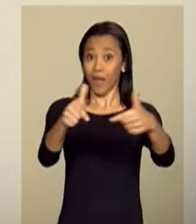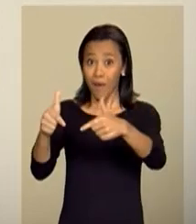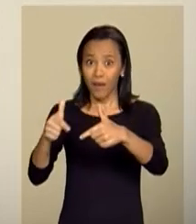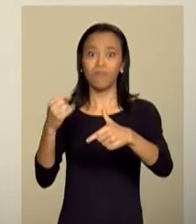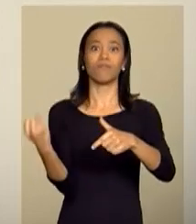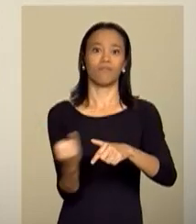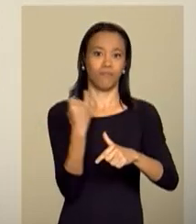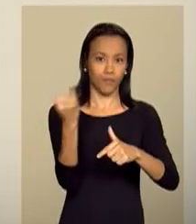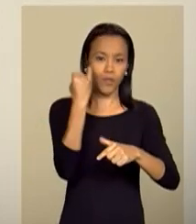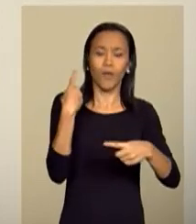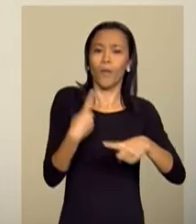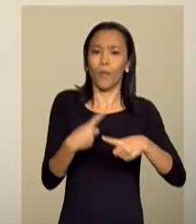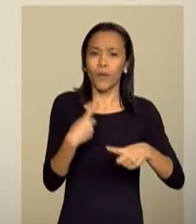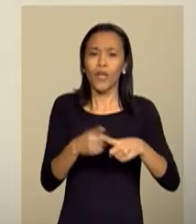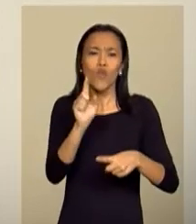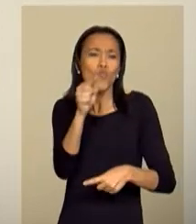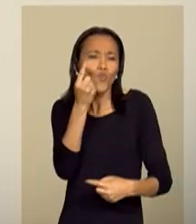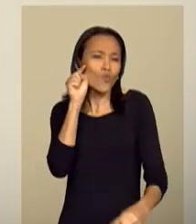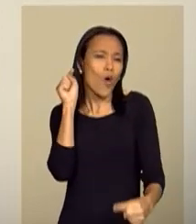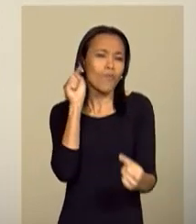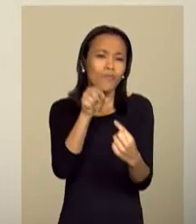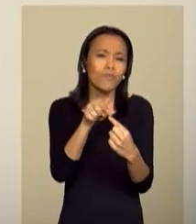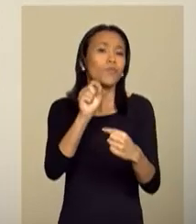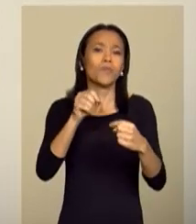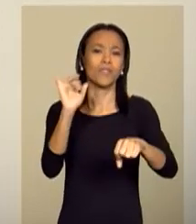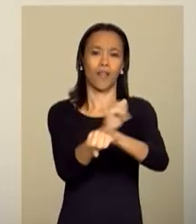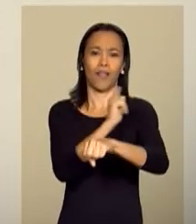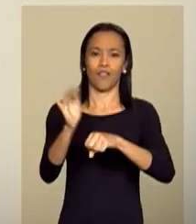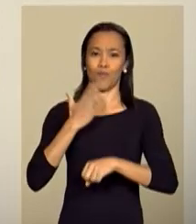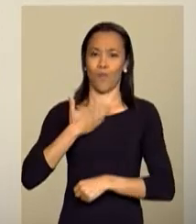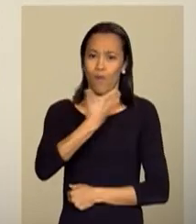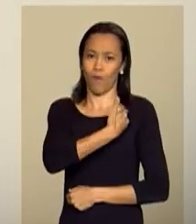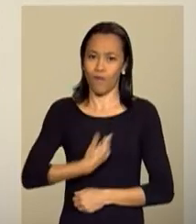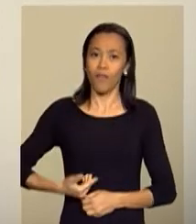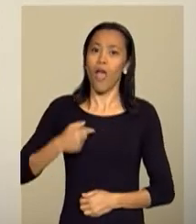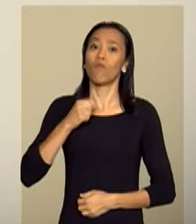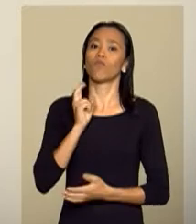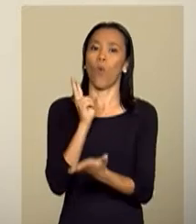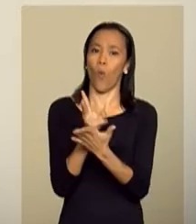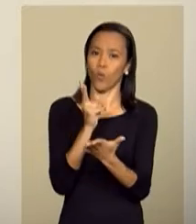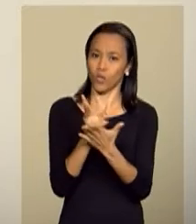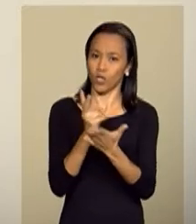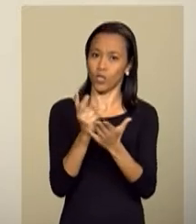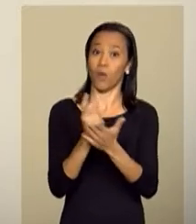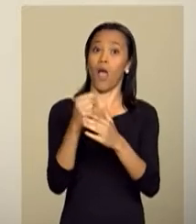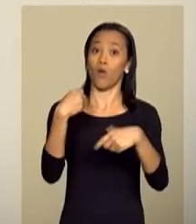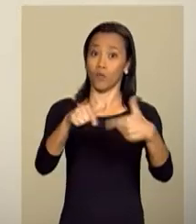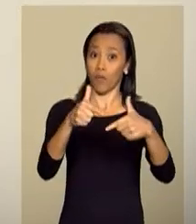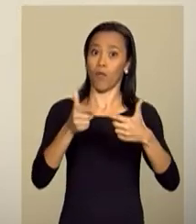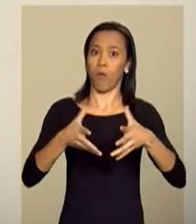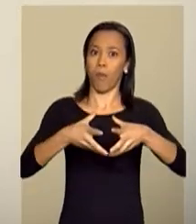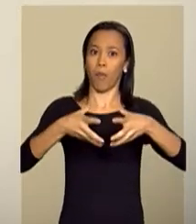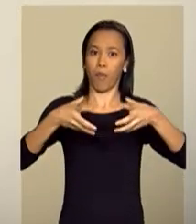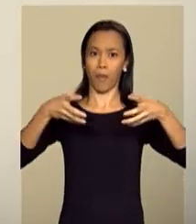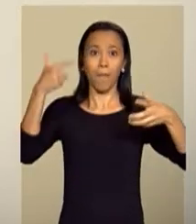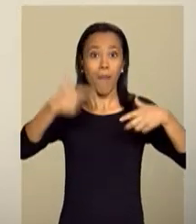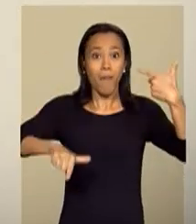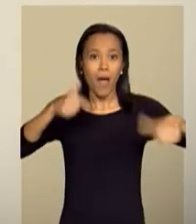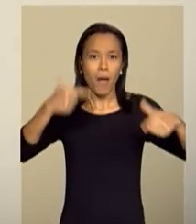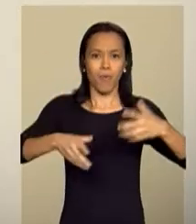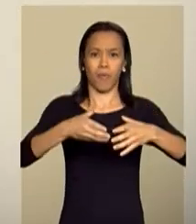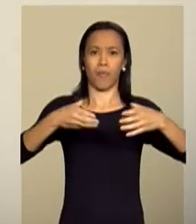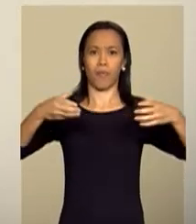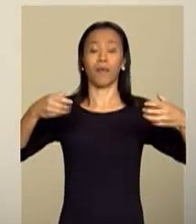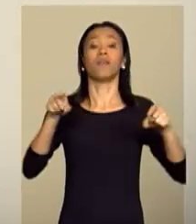importantíssimo porque um dos objetivos estratégicos do meu governo é manter o emprego em crescimento Mais Emprego e salário